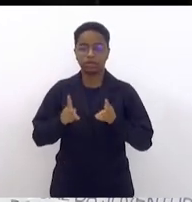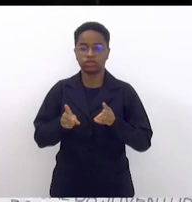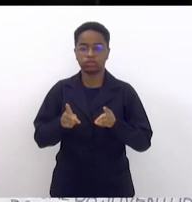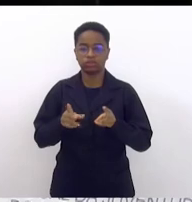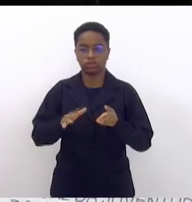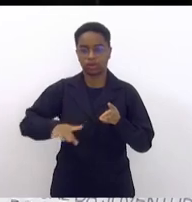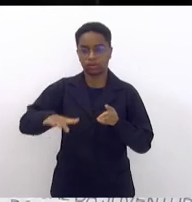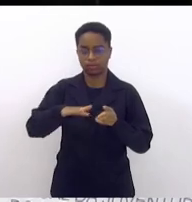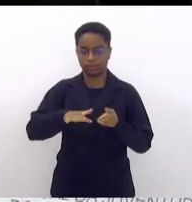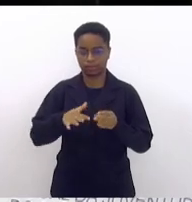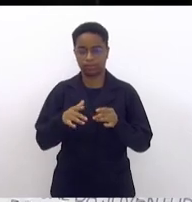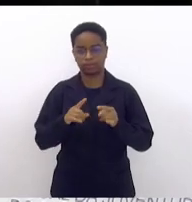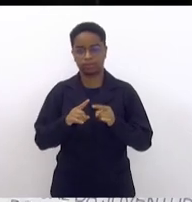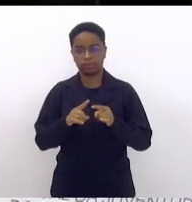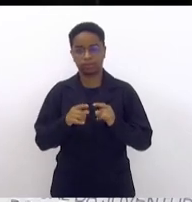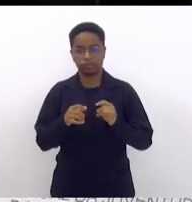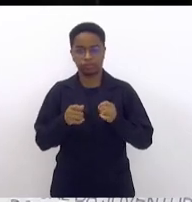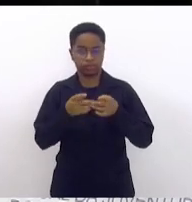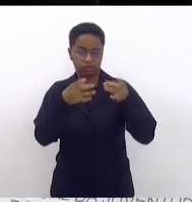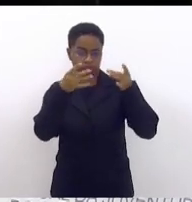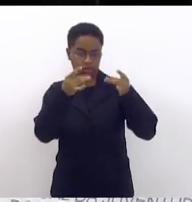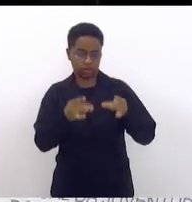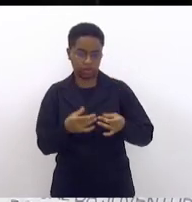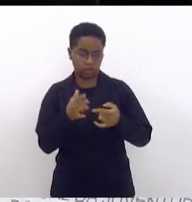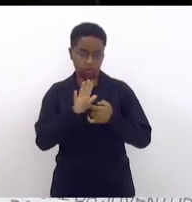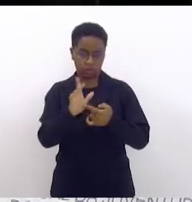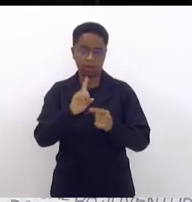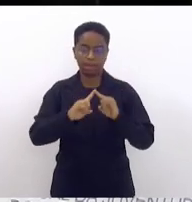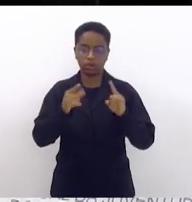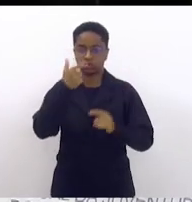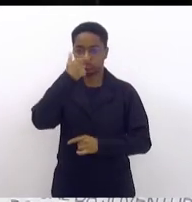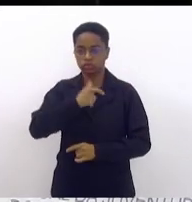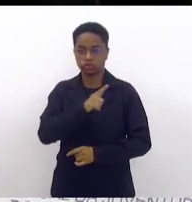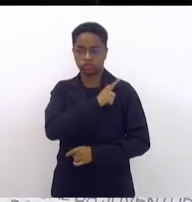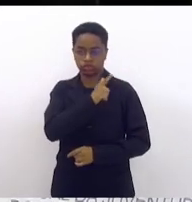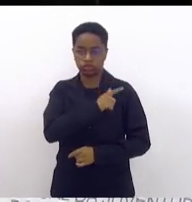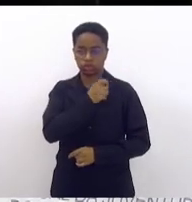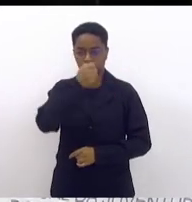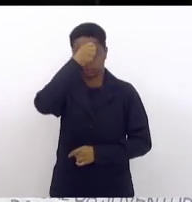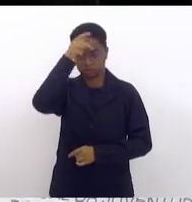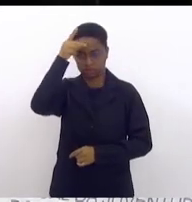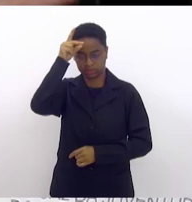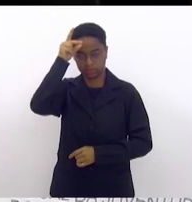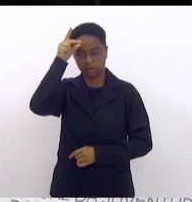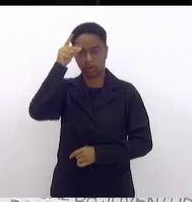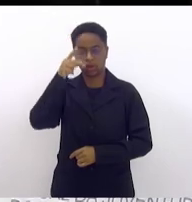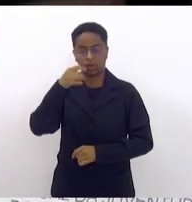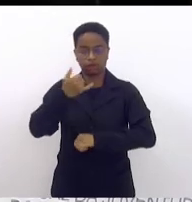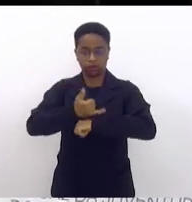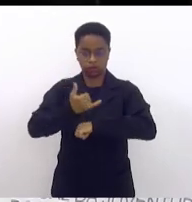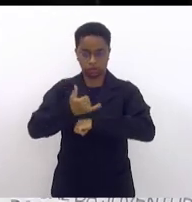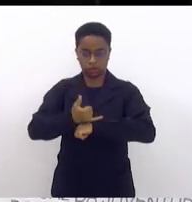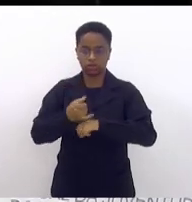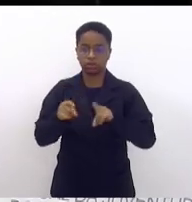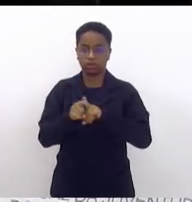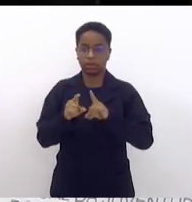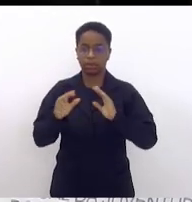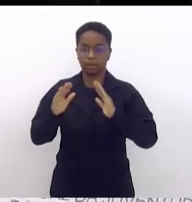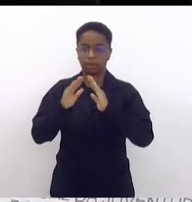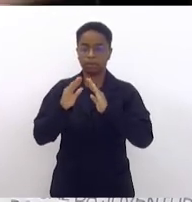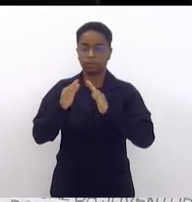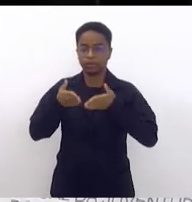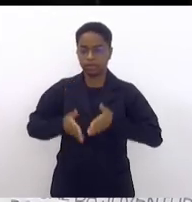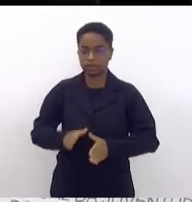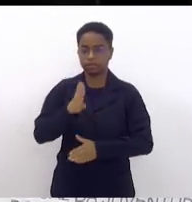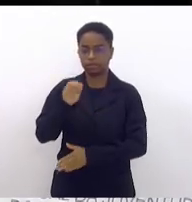eh aqui não tá descrito Mas eu sou gestora Municipal de política Juventude da cidade de Volta Redonda ali do lado e sou de Barra Mansa então